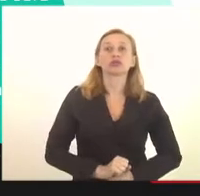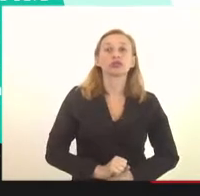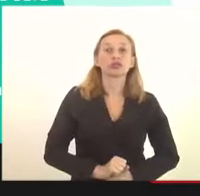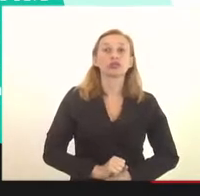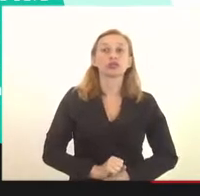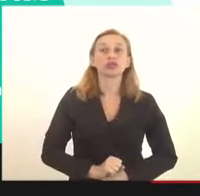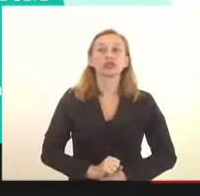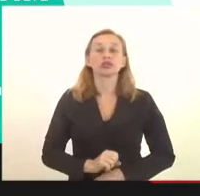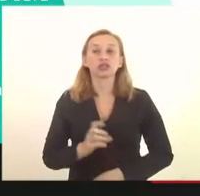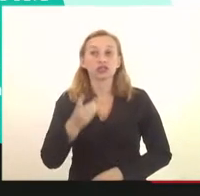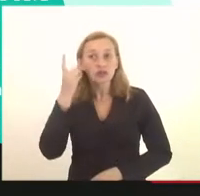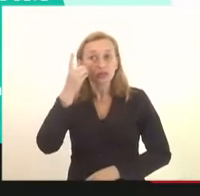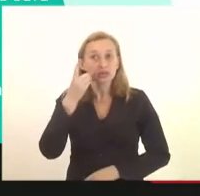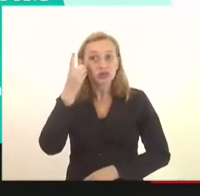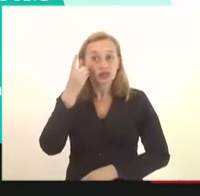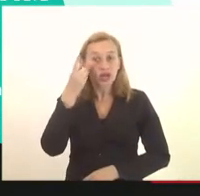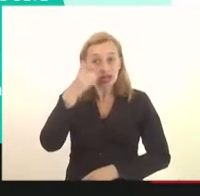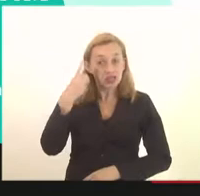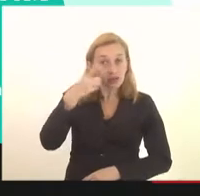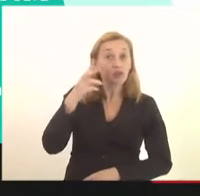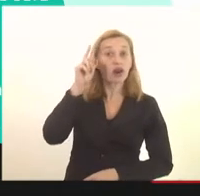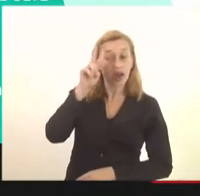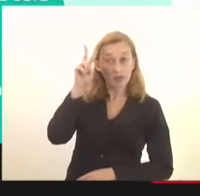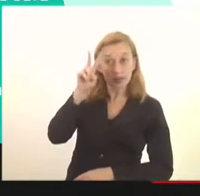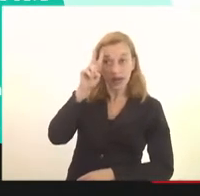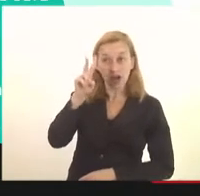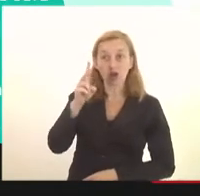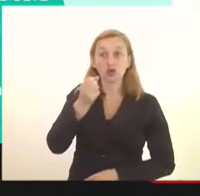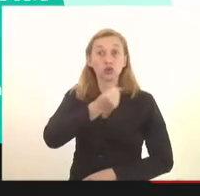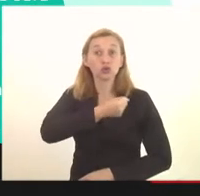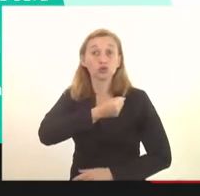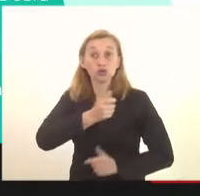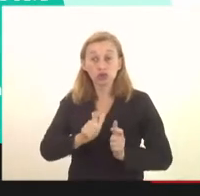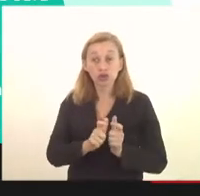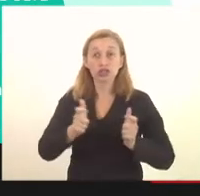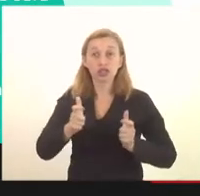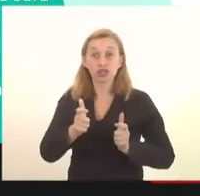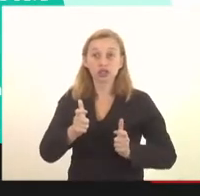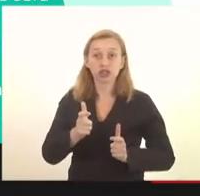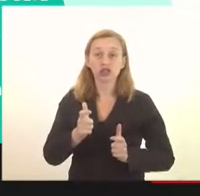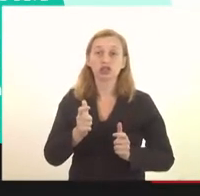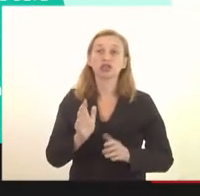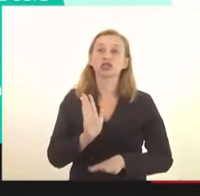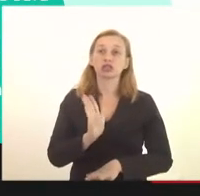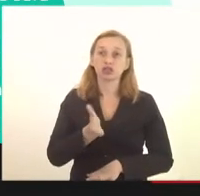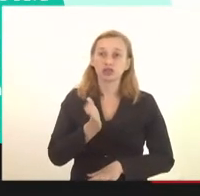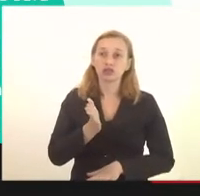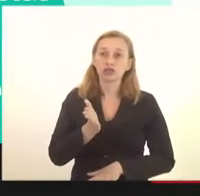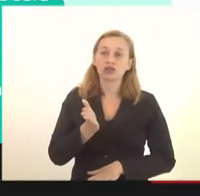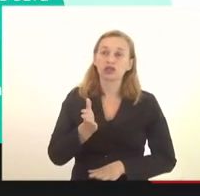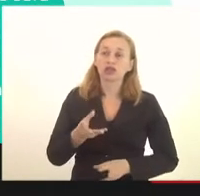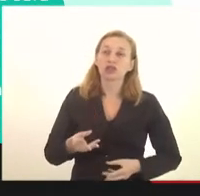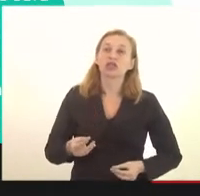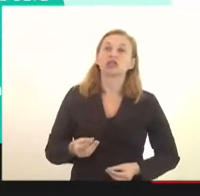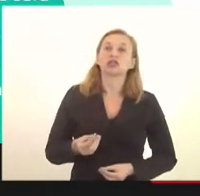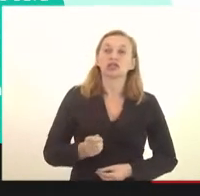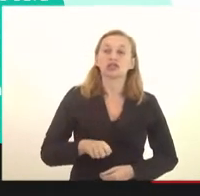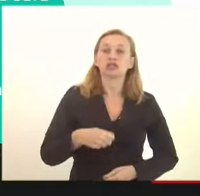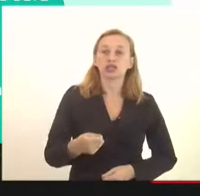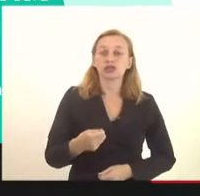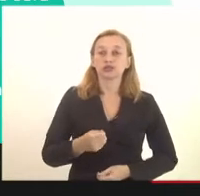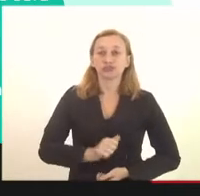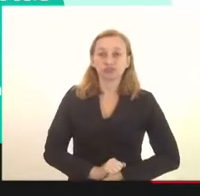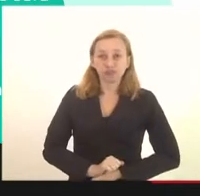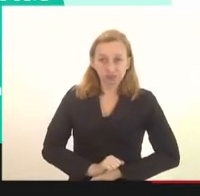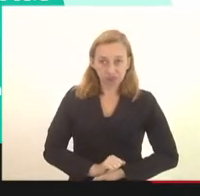deputados vão lembrar, na rodada 16, ele foi o maior lance que já foi dado para um bloco exploratório no regime de